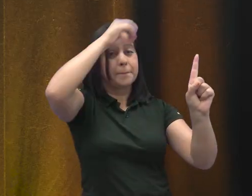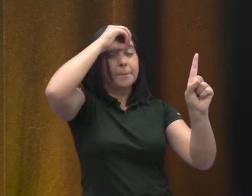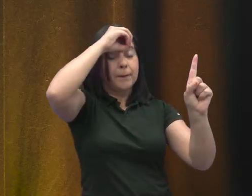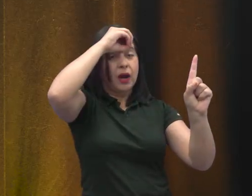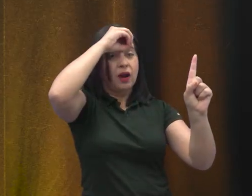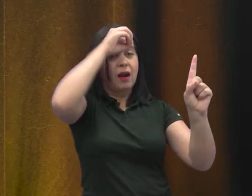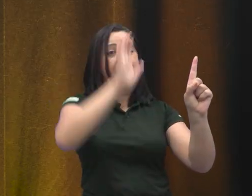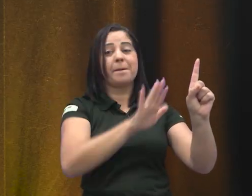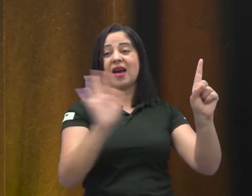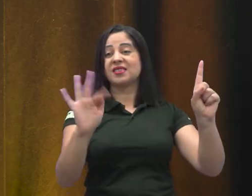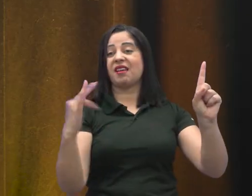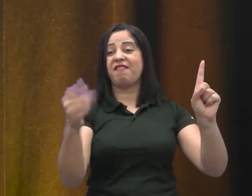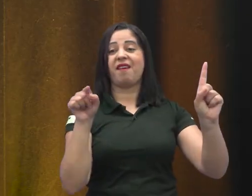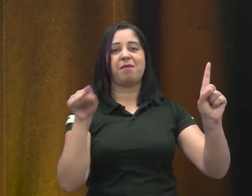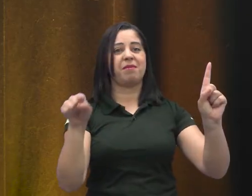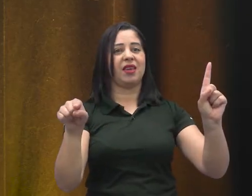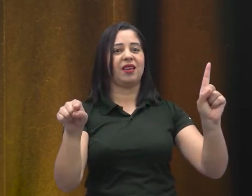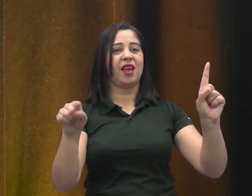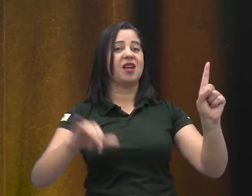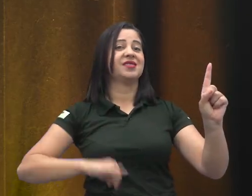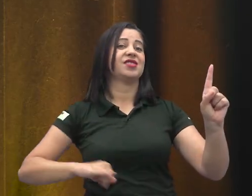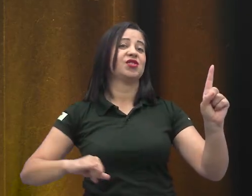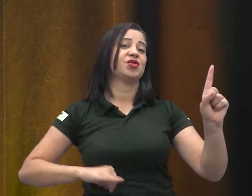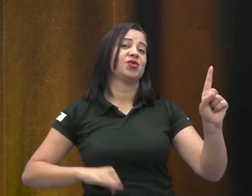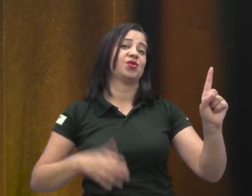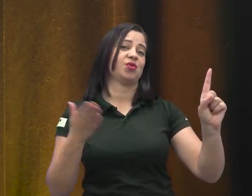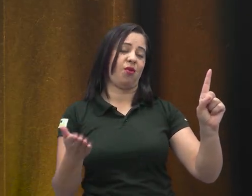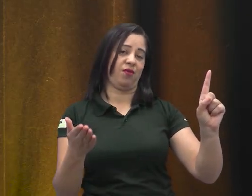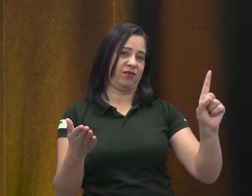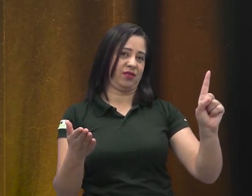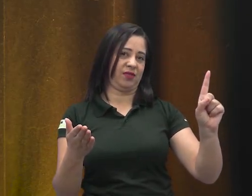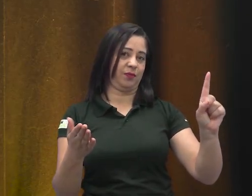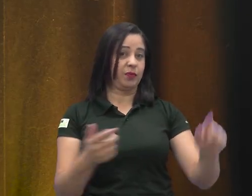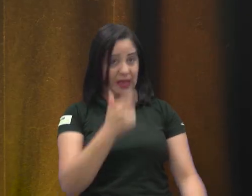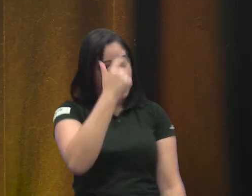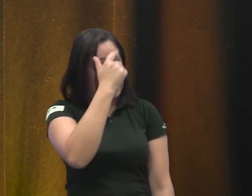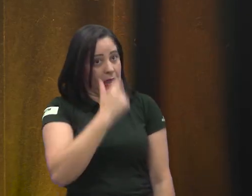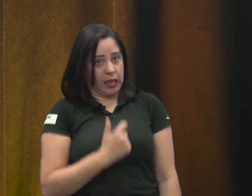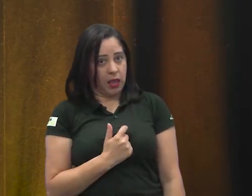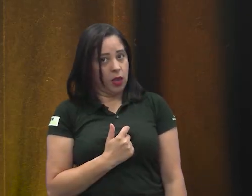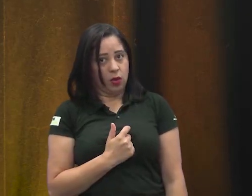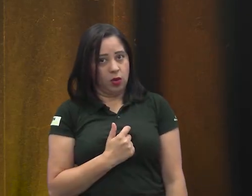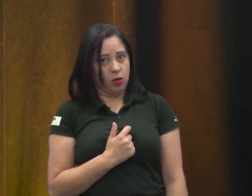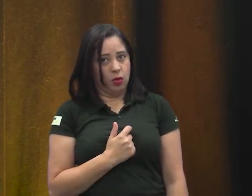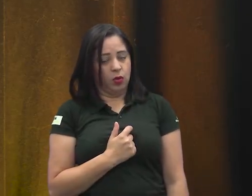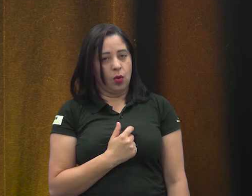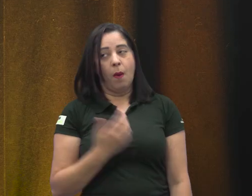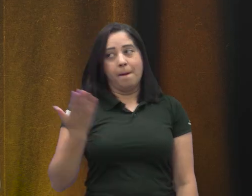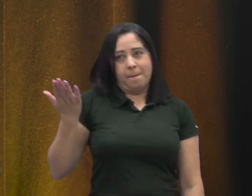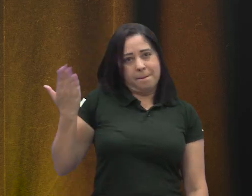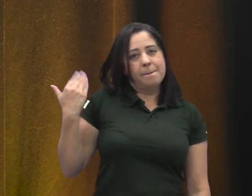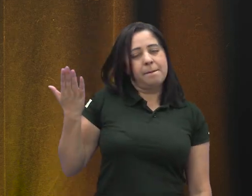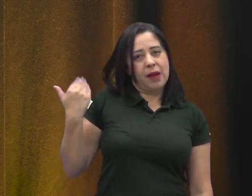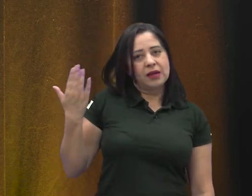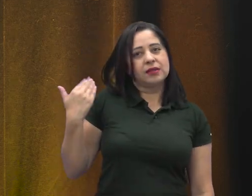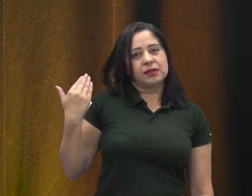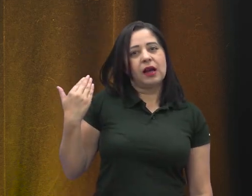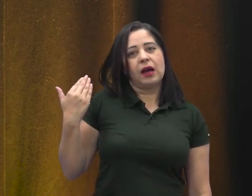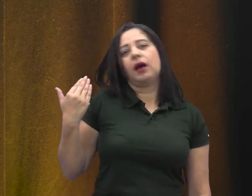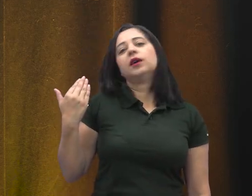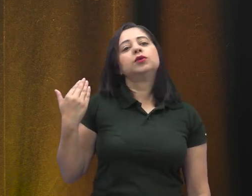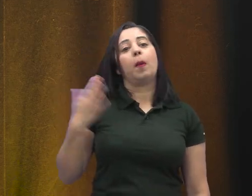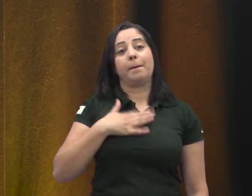Então, eu não tive com alguém que tem Alzheimer, mas já convivi no meu passado, o meu